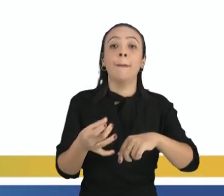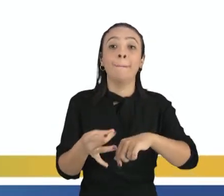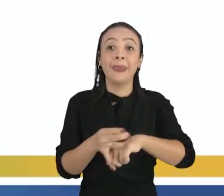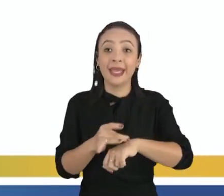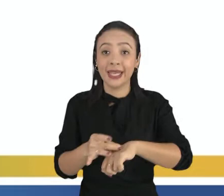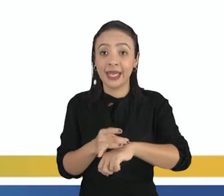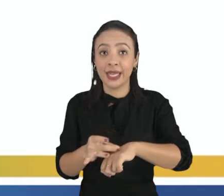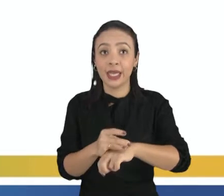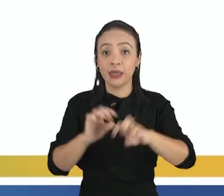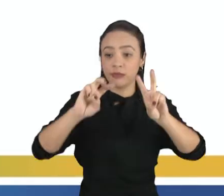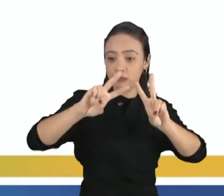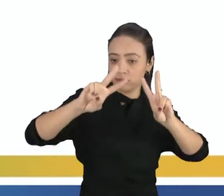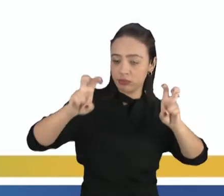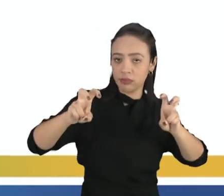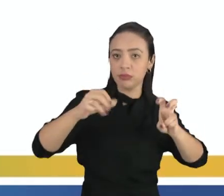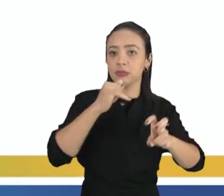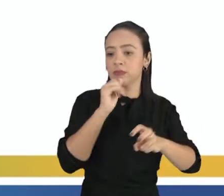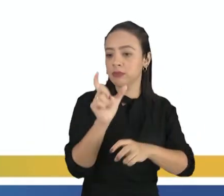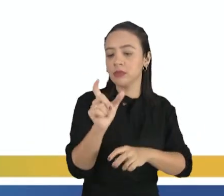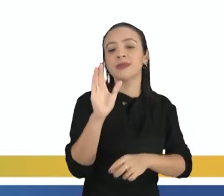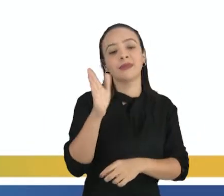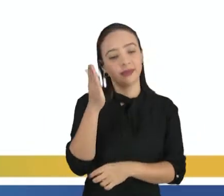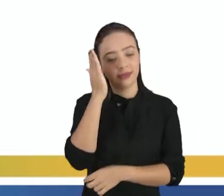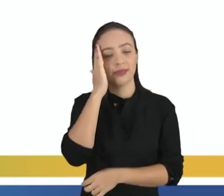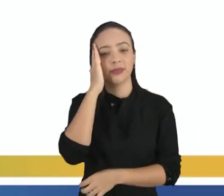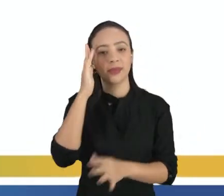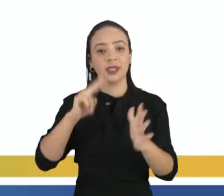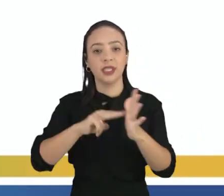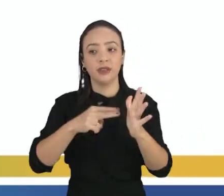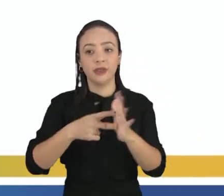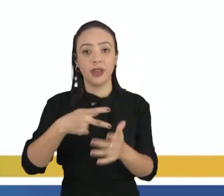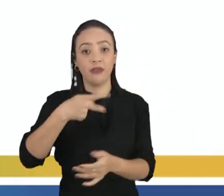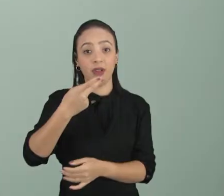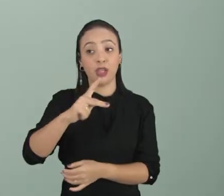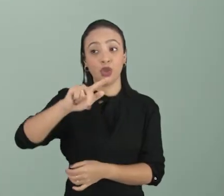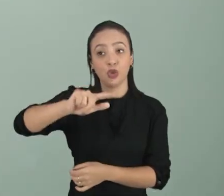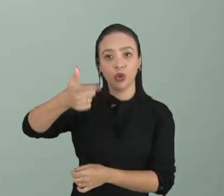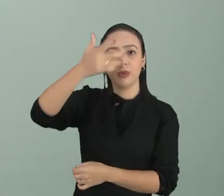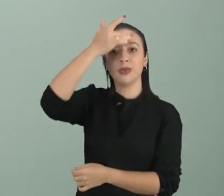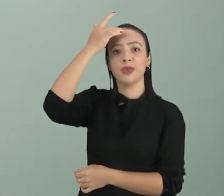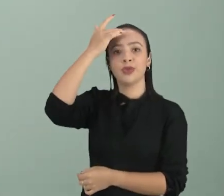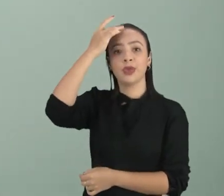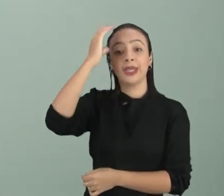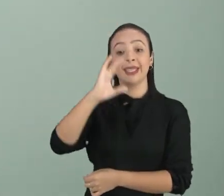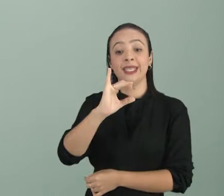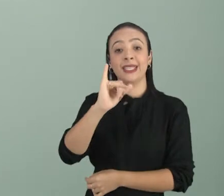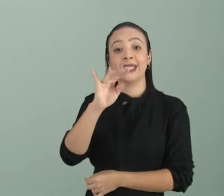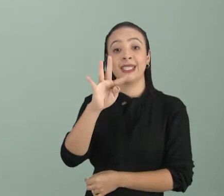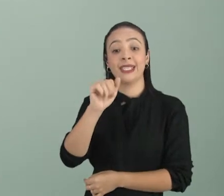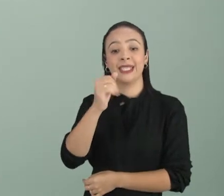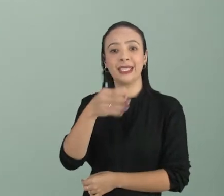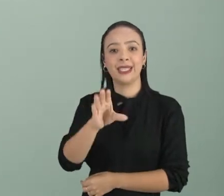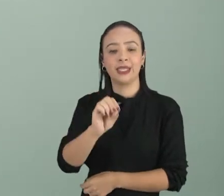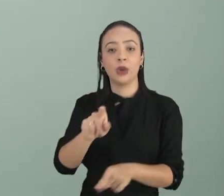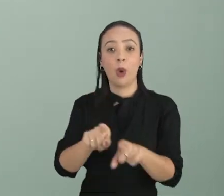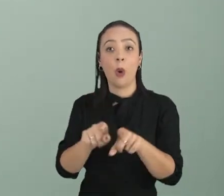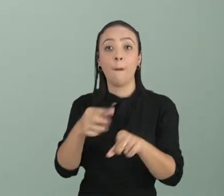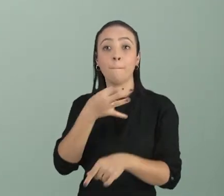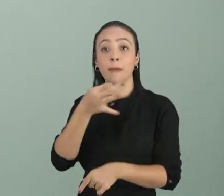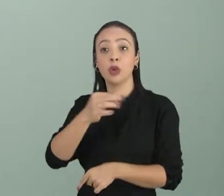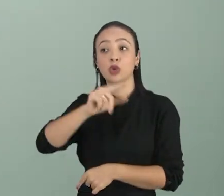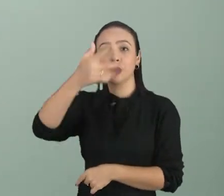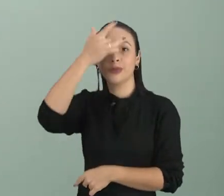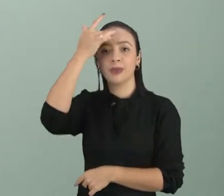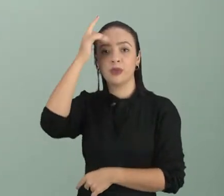algo está entre aspas, você já sabe que se trata da fala de alguém, da citação, do discurso de alguém. Eu estou